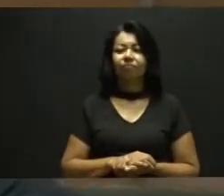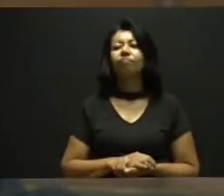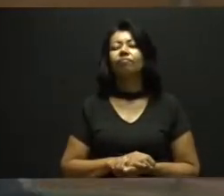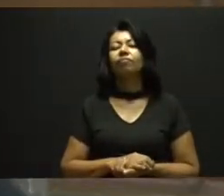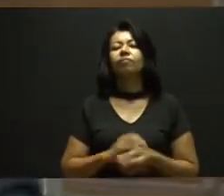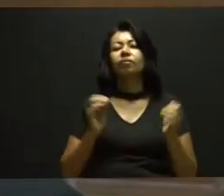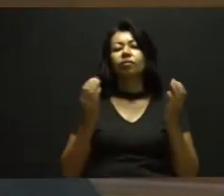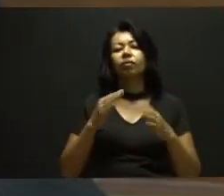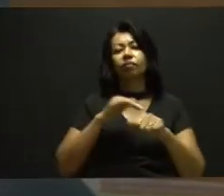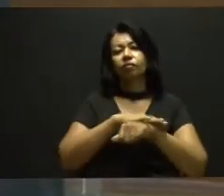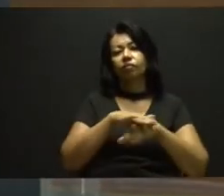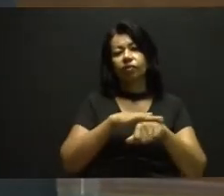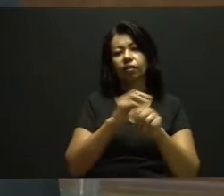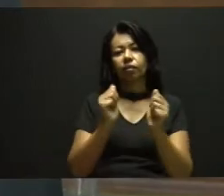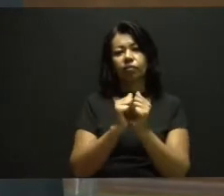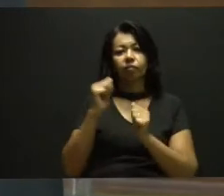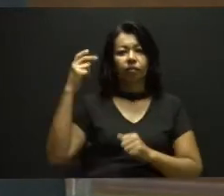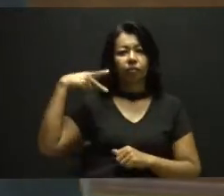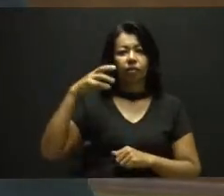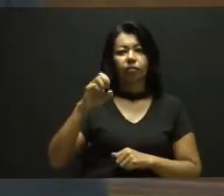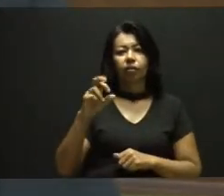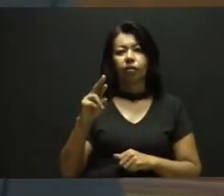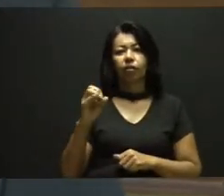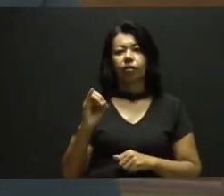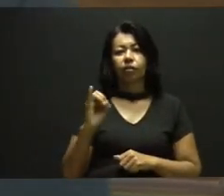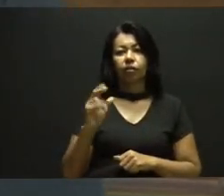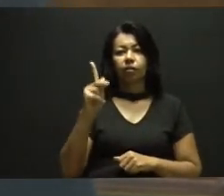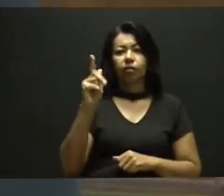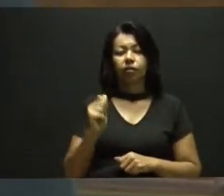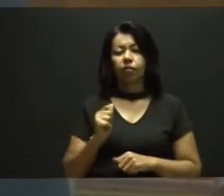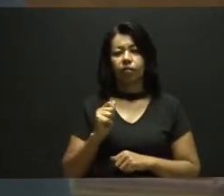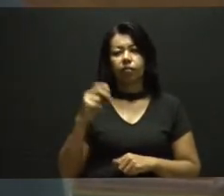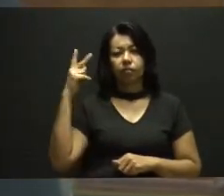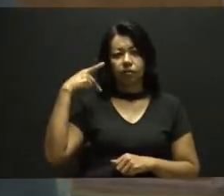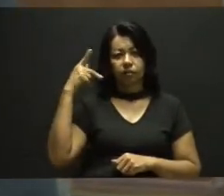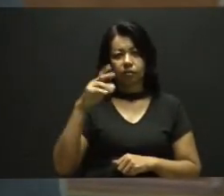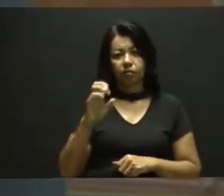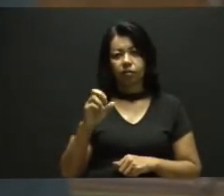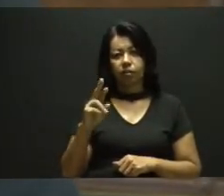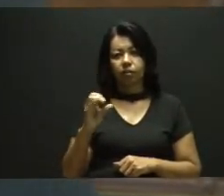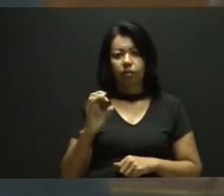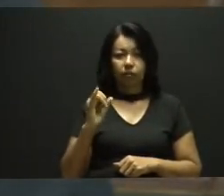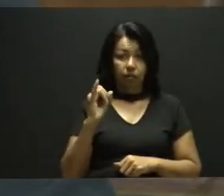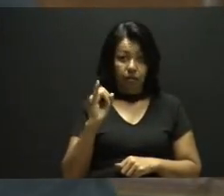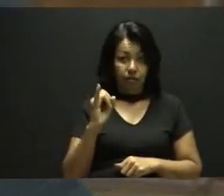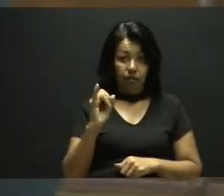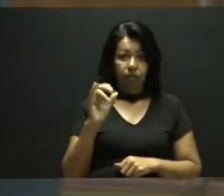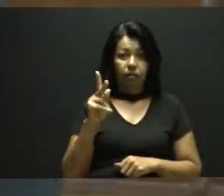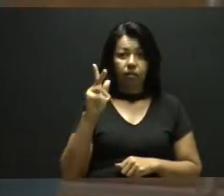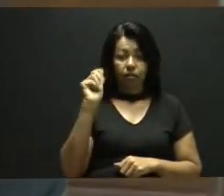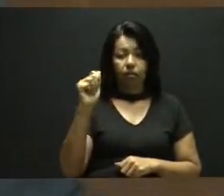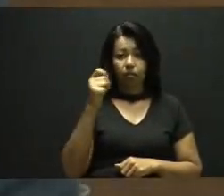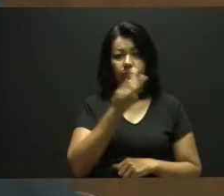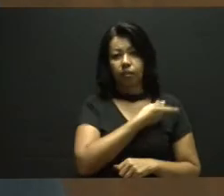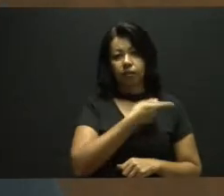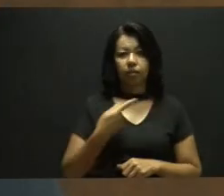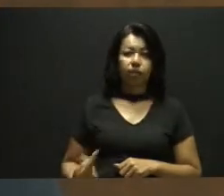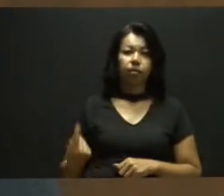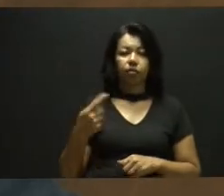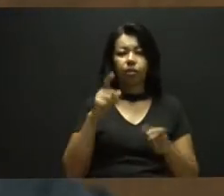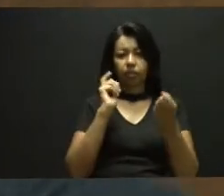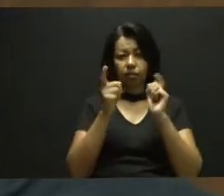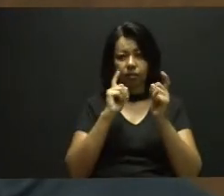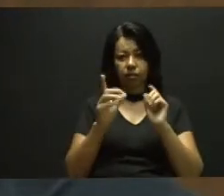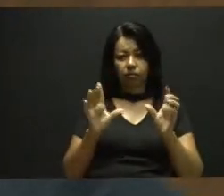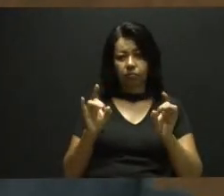e agora eu converso com a vereadora érica verçosa a vereadora érica verçosa que presidiu este ato